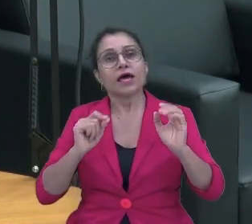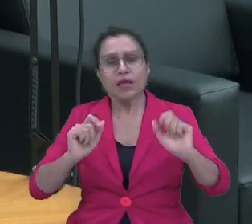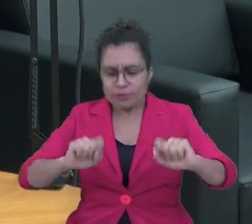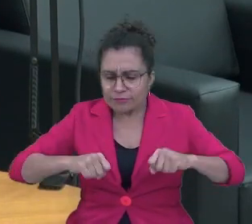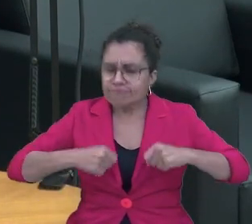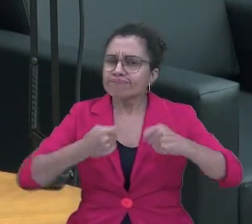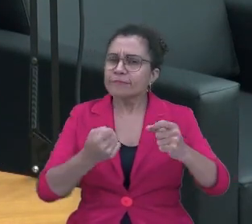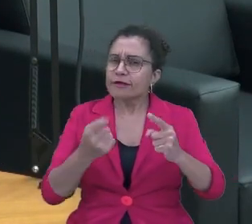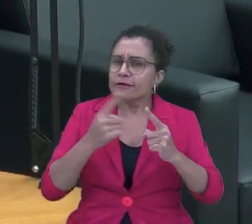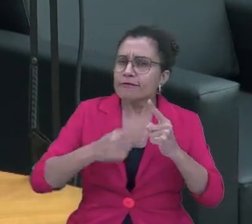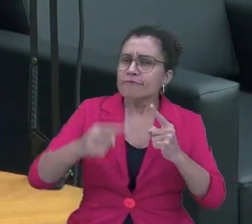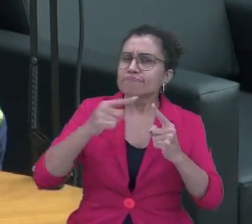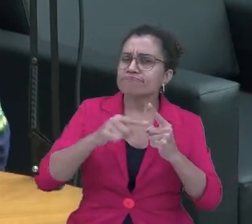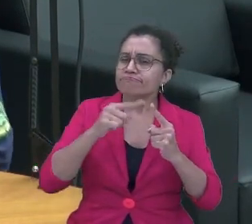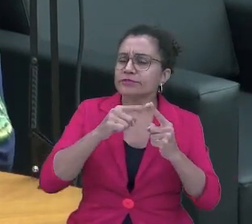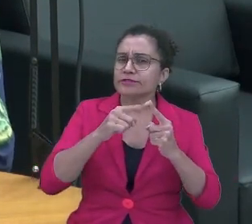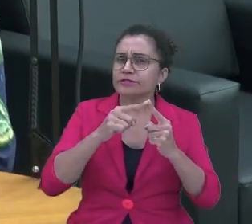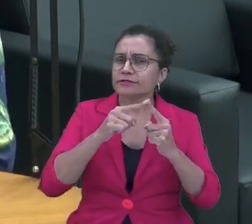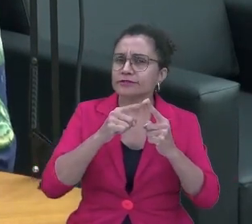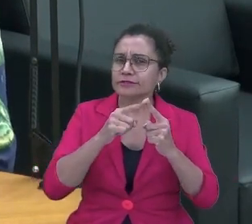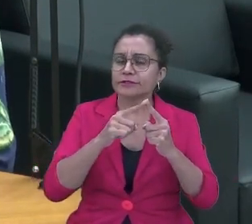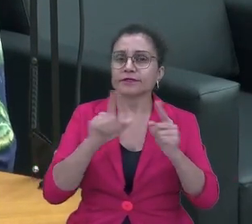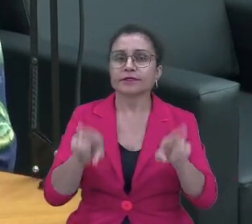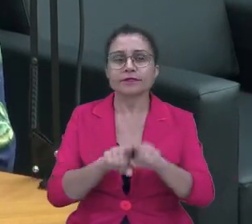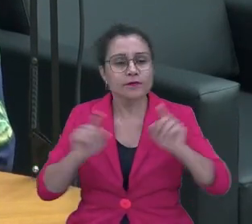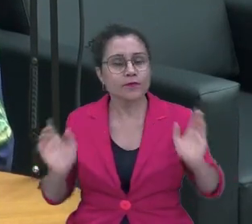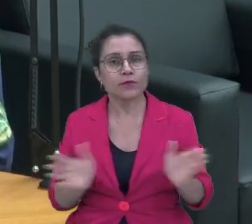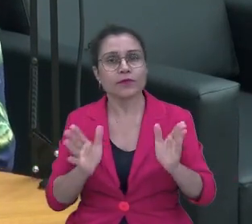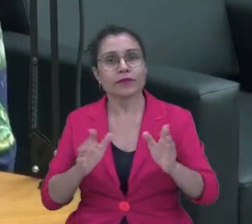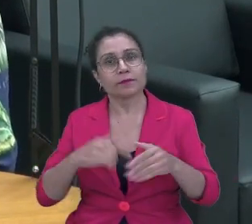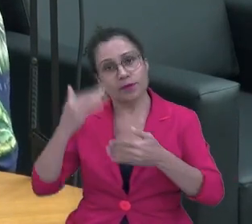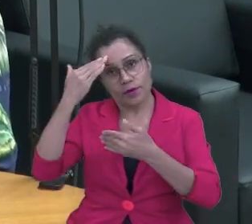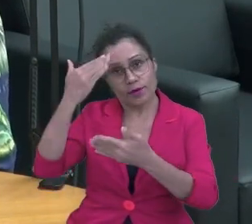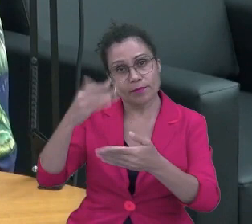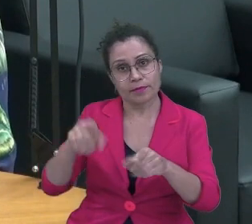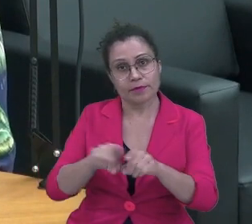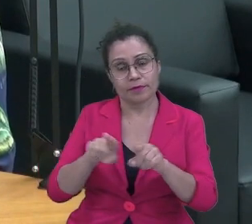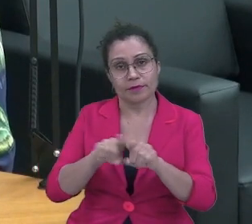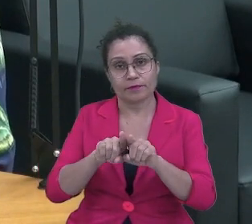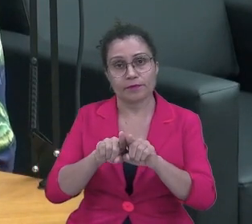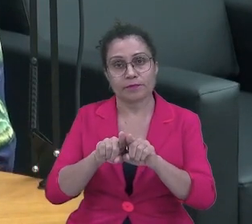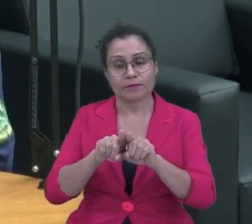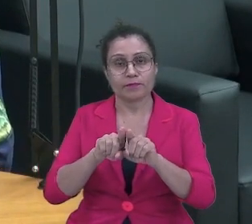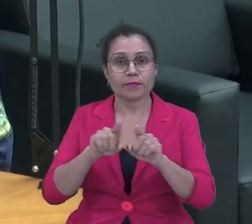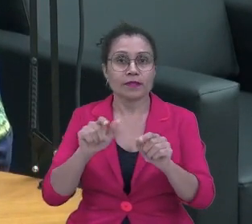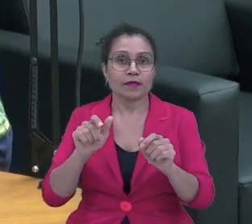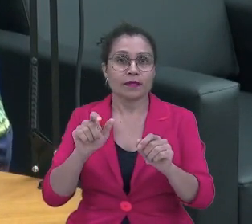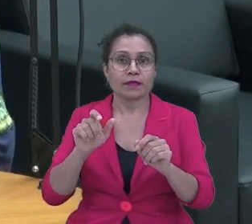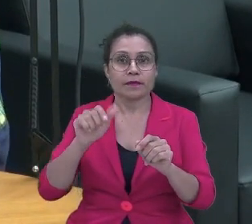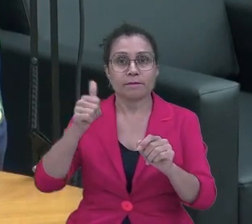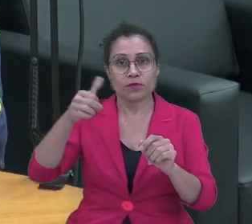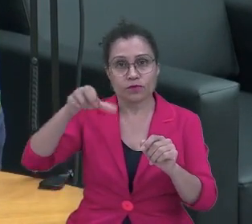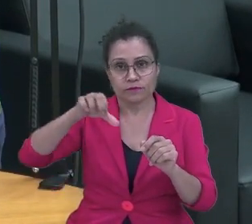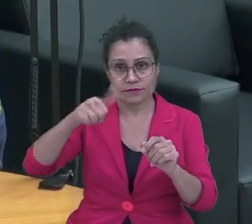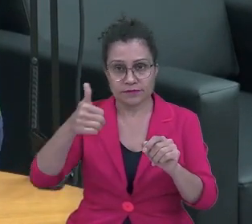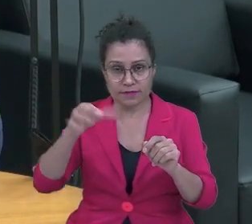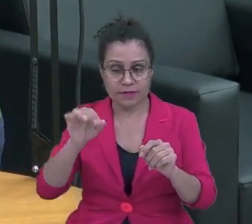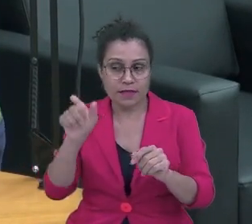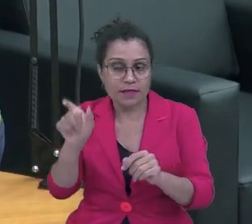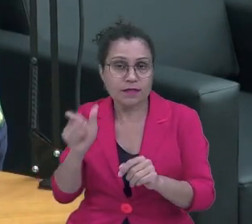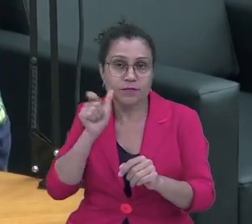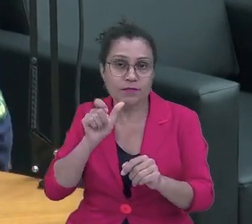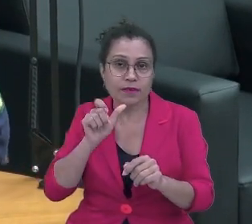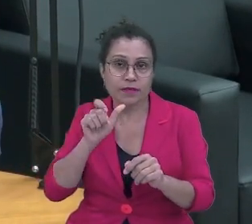nos organizávamos, né? E aí nós temos que agradecer também, muito obrigada a Leolinda Daltro, que em 1910 ela junta e